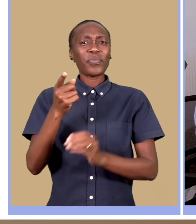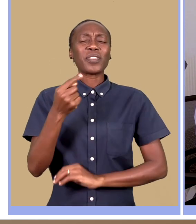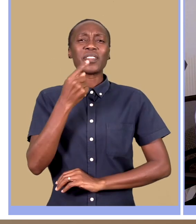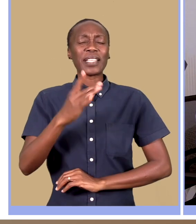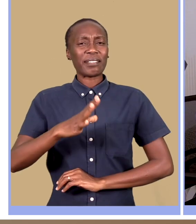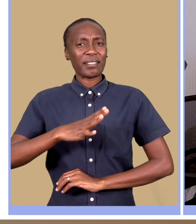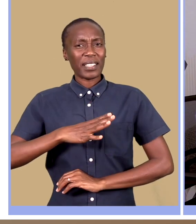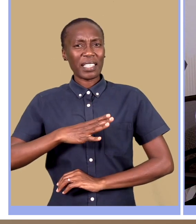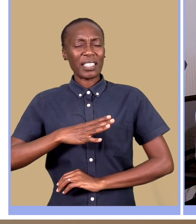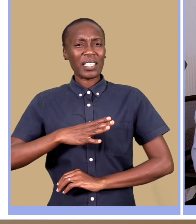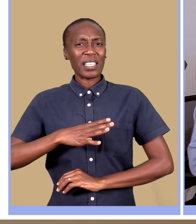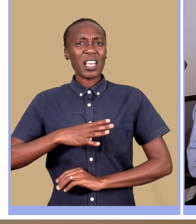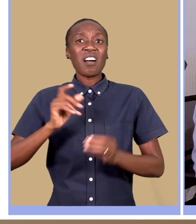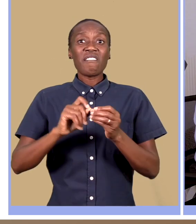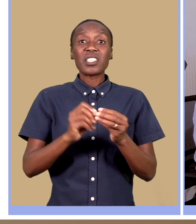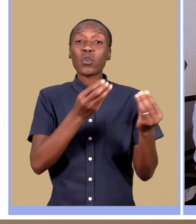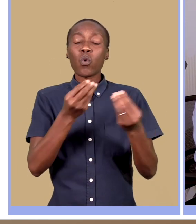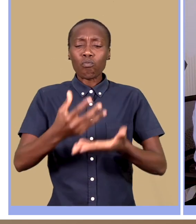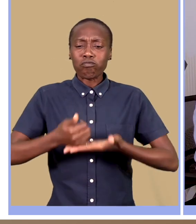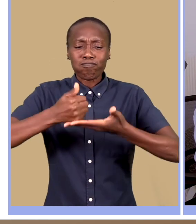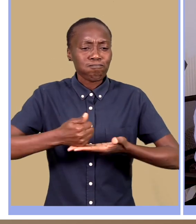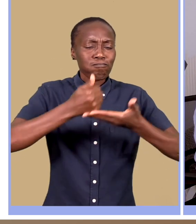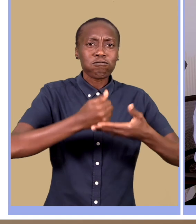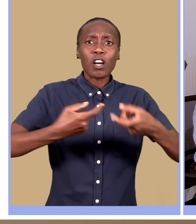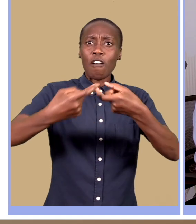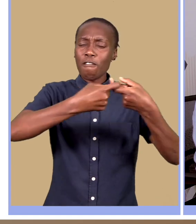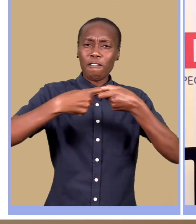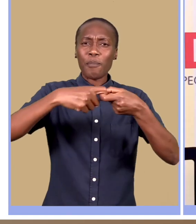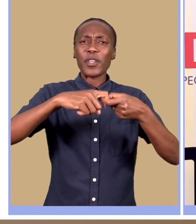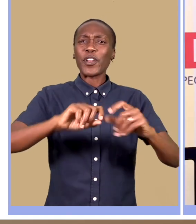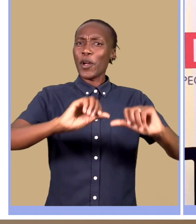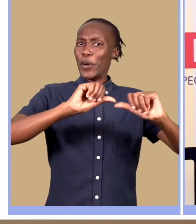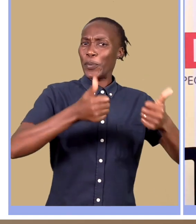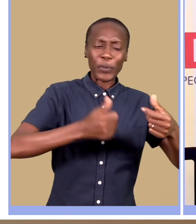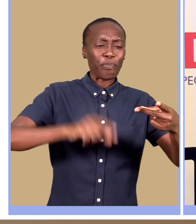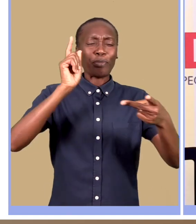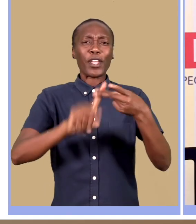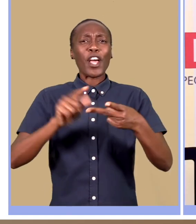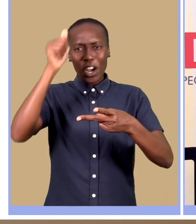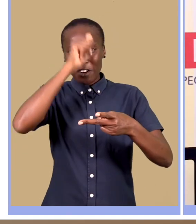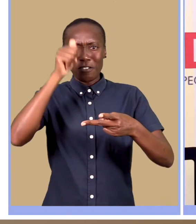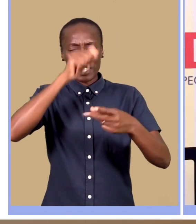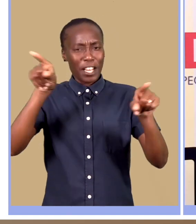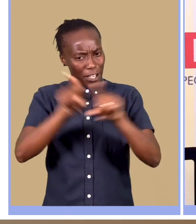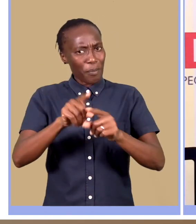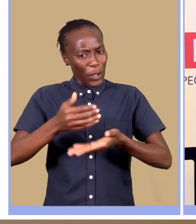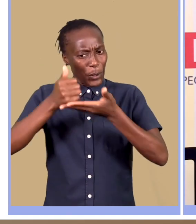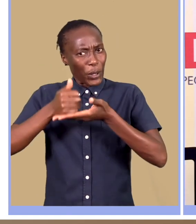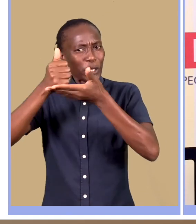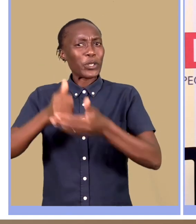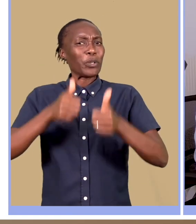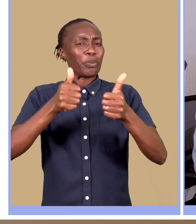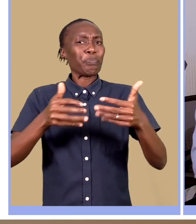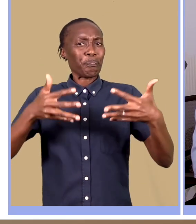francamente, tem condições muito boas, não é? Dentro das famílias e nas universidades, para que